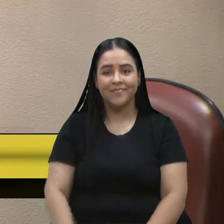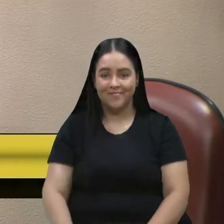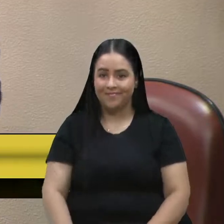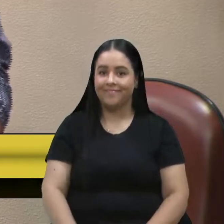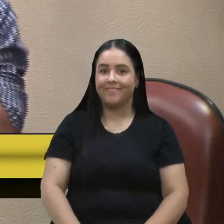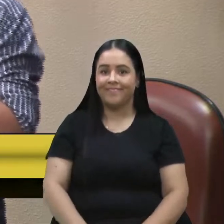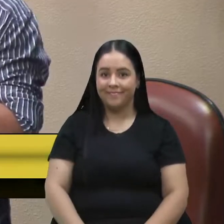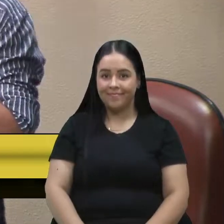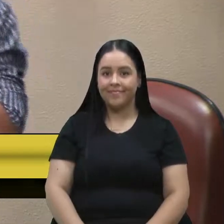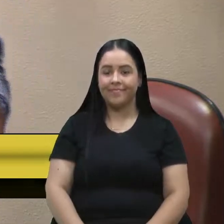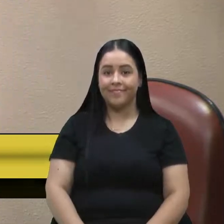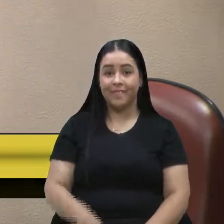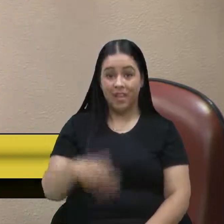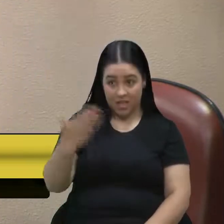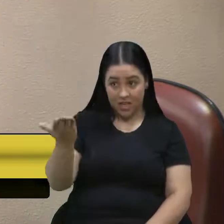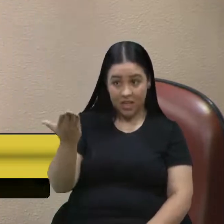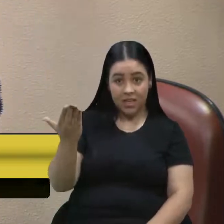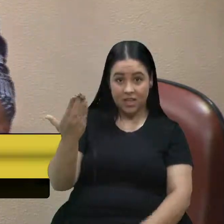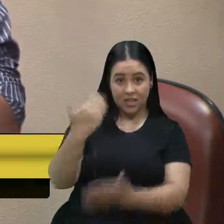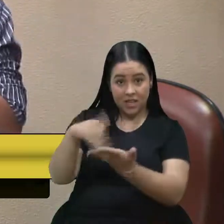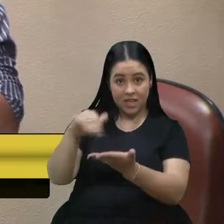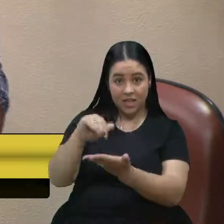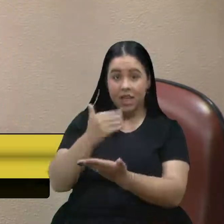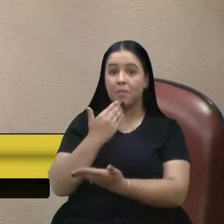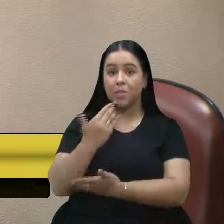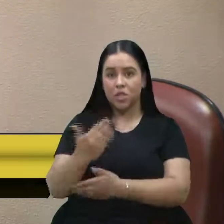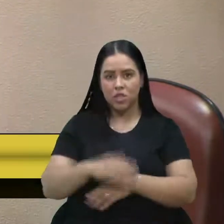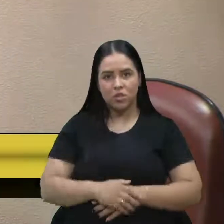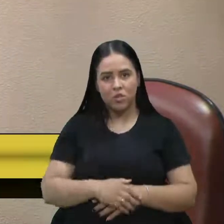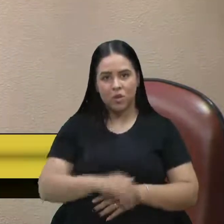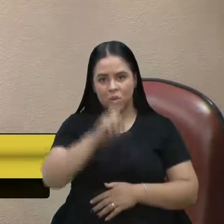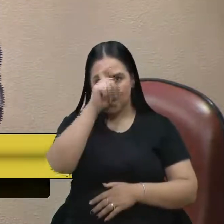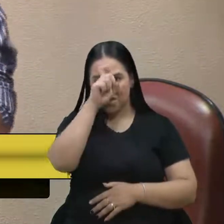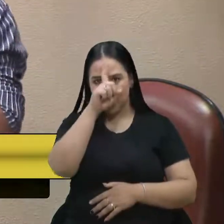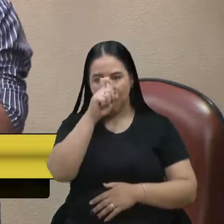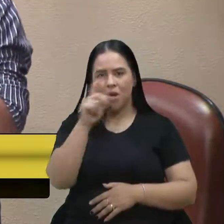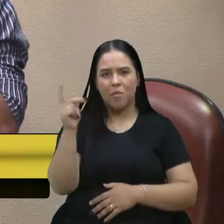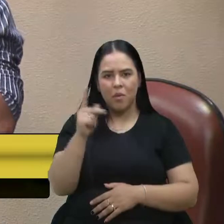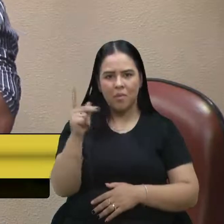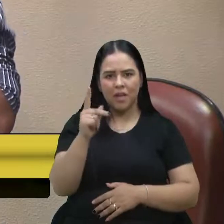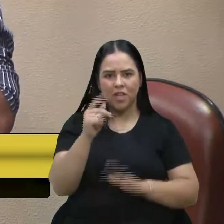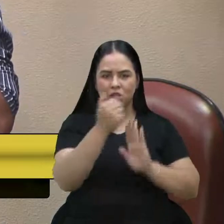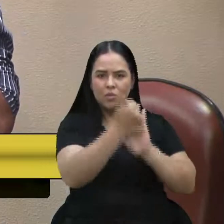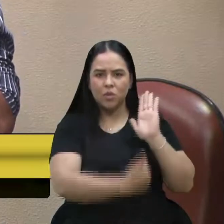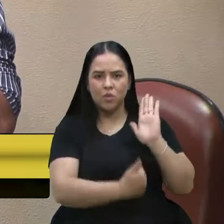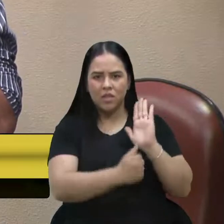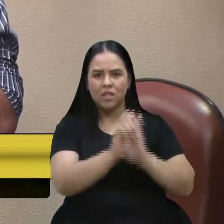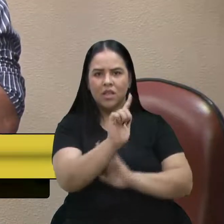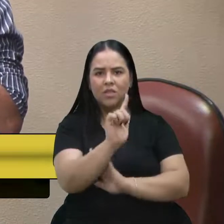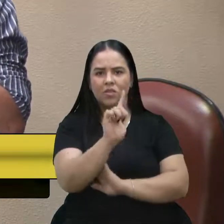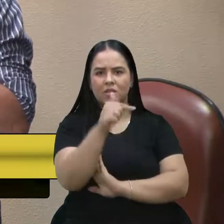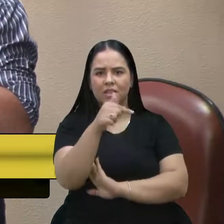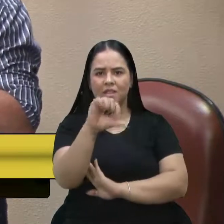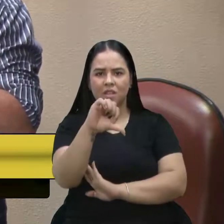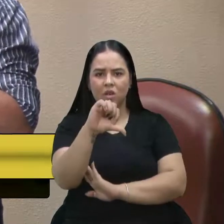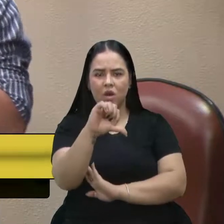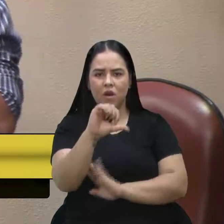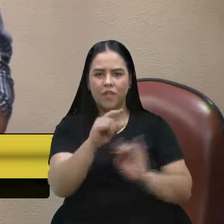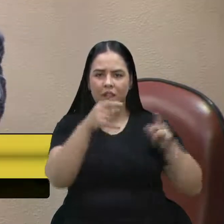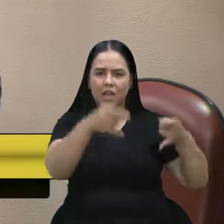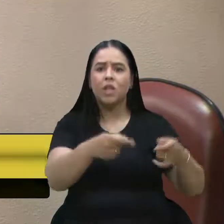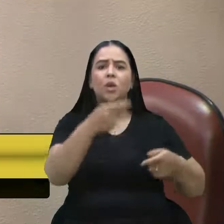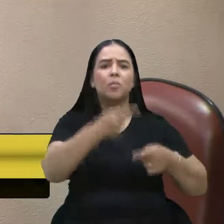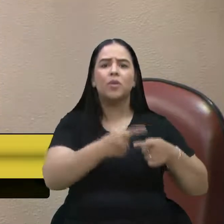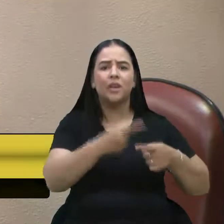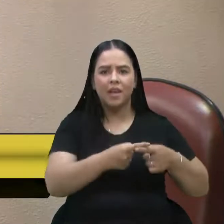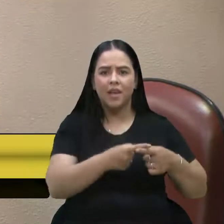Então, está aí a secretária mendigando? Está aí o Hospital Pompeia querendo reduzir os 179 leitos? E por que que não? Por que que